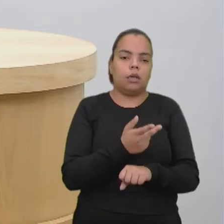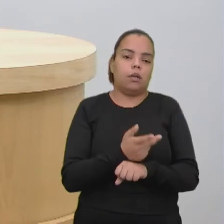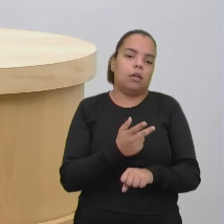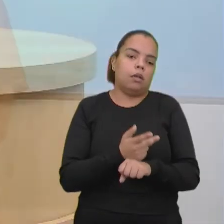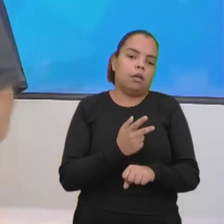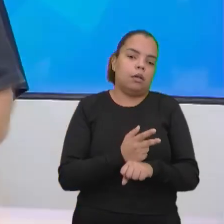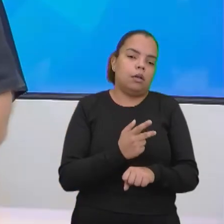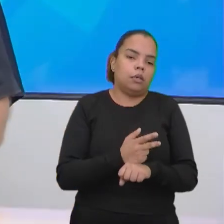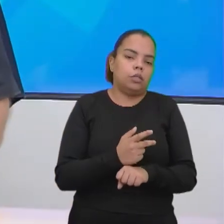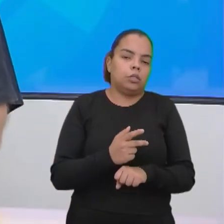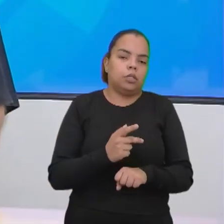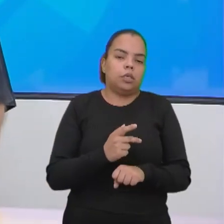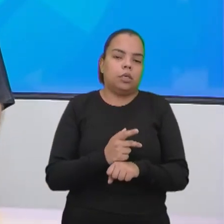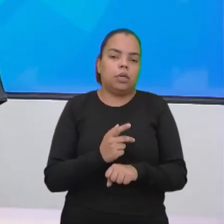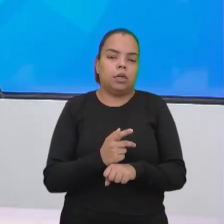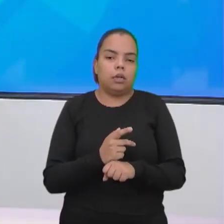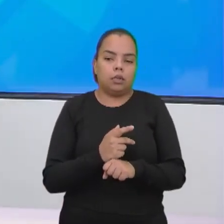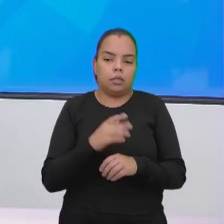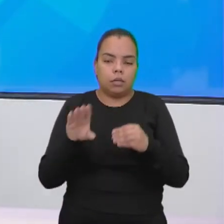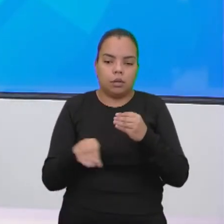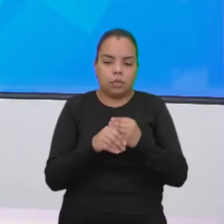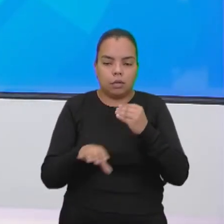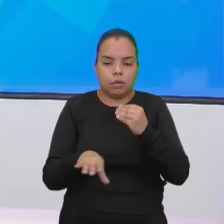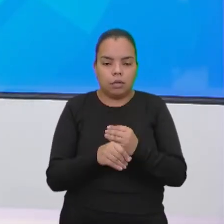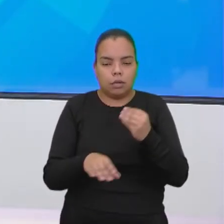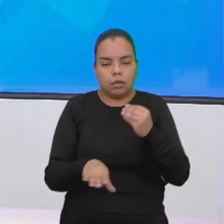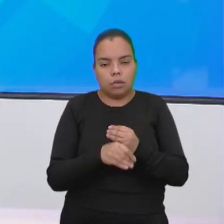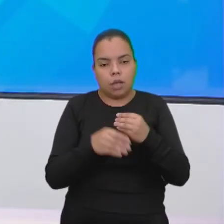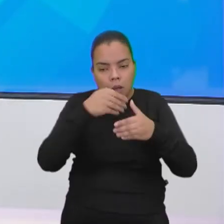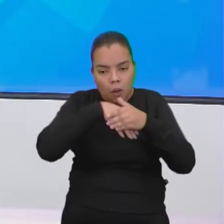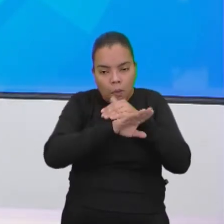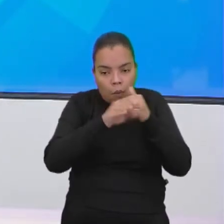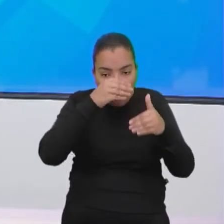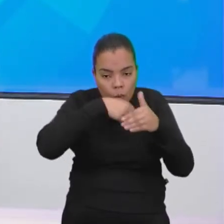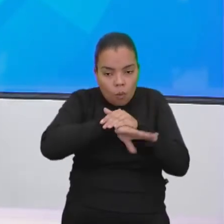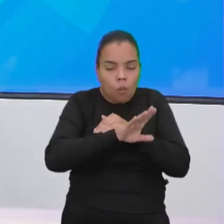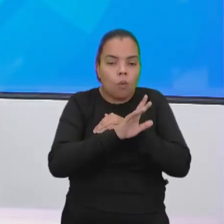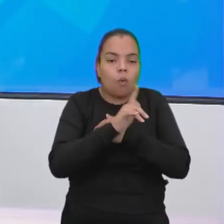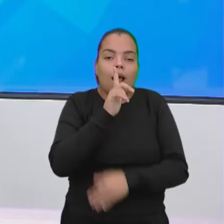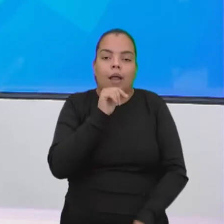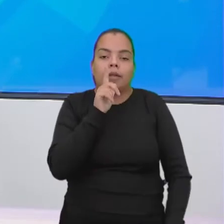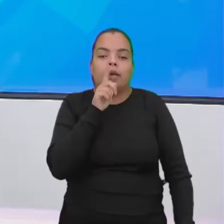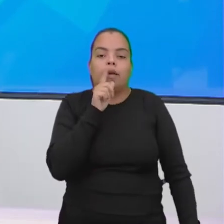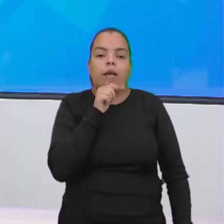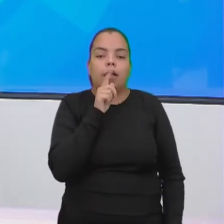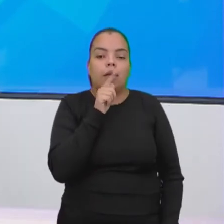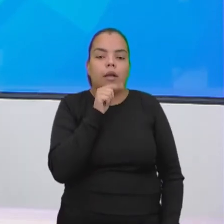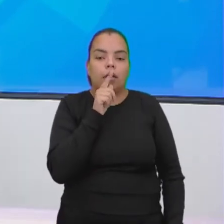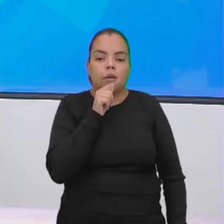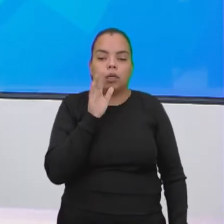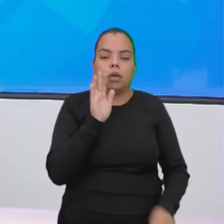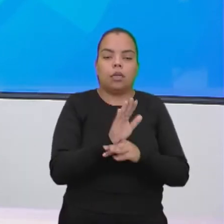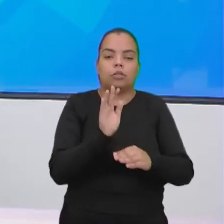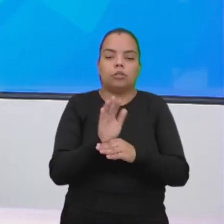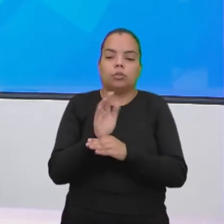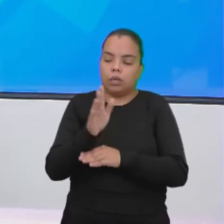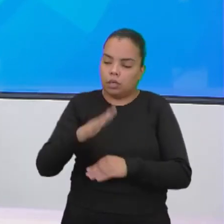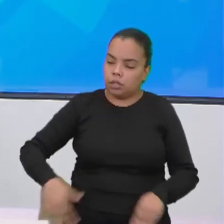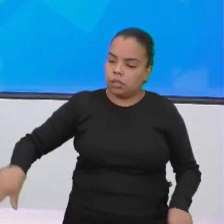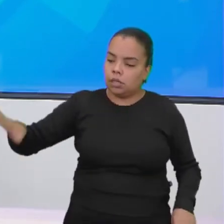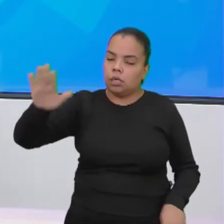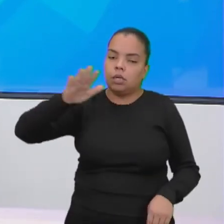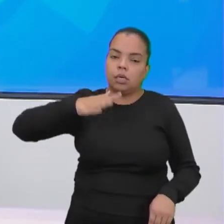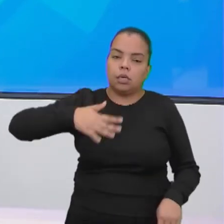sedimentares são de acumuladores aí de água, o que beneficia regiões que tem aí grande quantidade de bacias